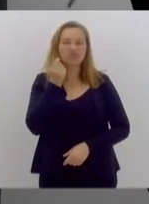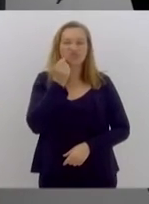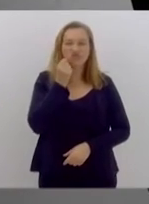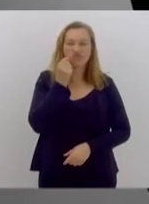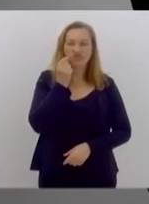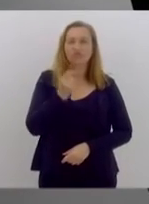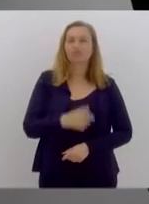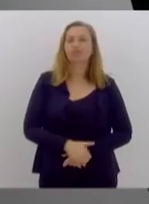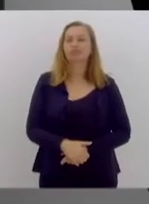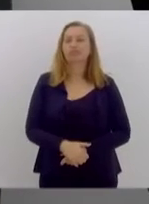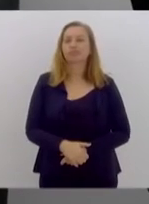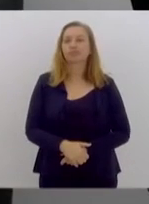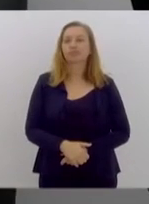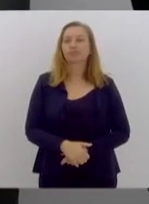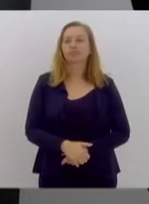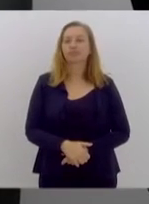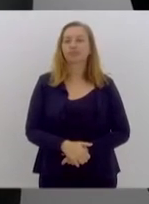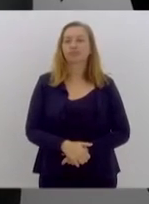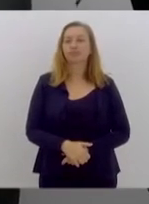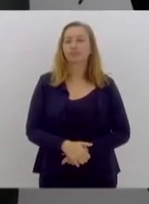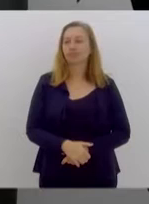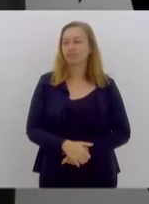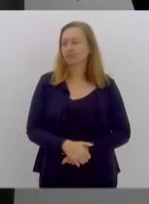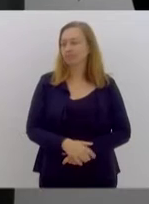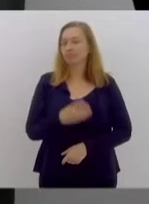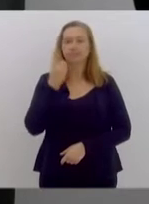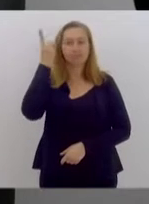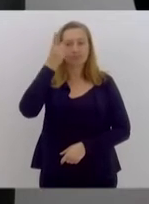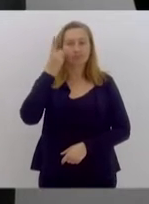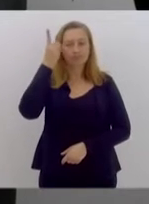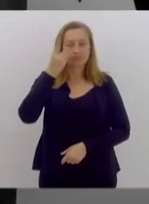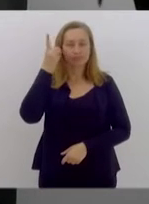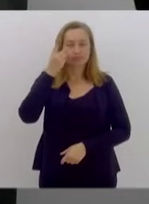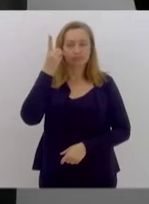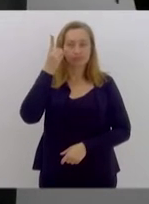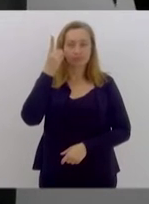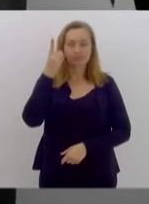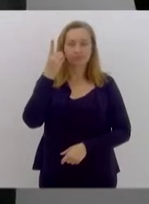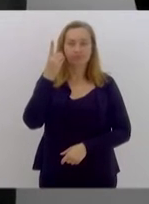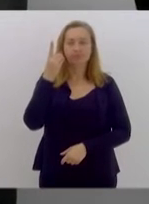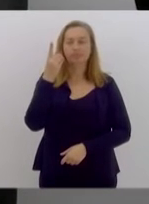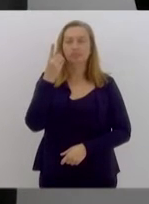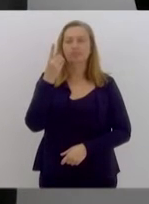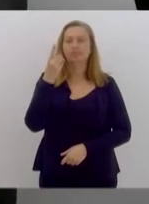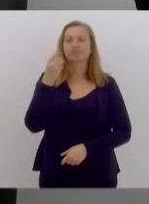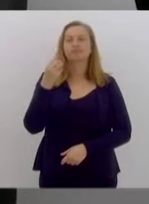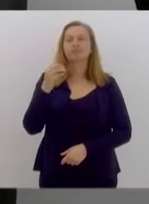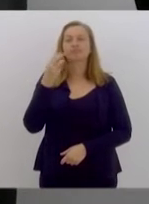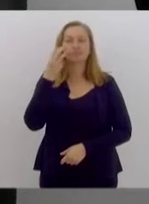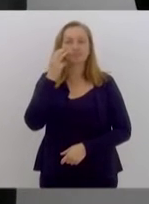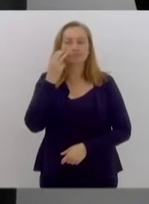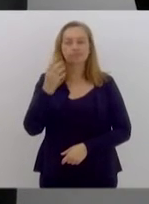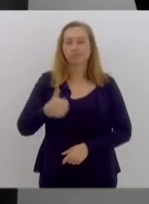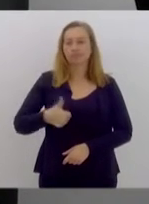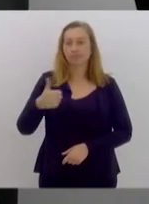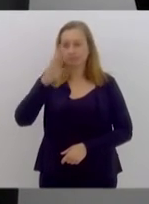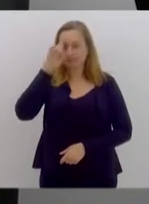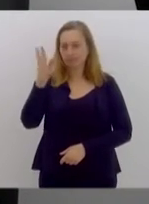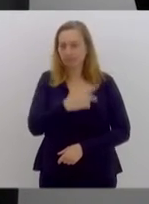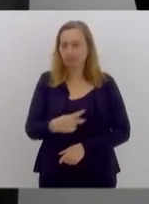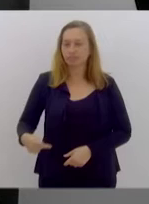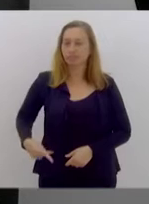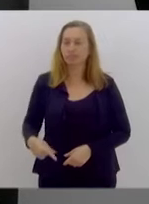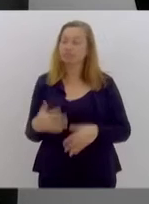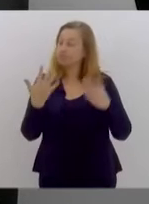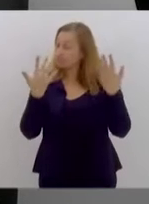Ratinho e o nosso relator Deputado waldeck Carneiro primeiro a senhora Presidente